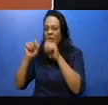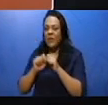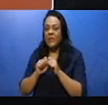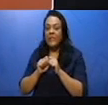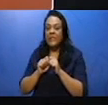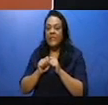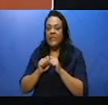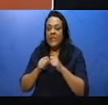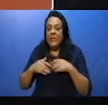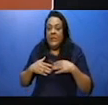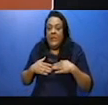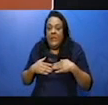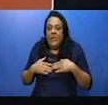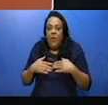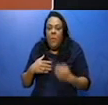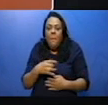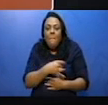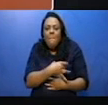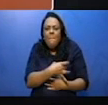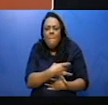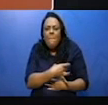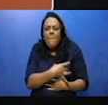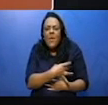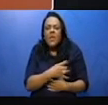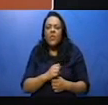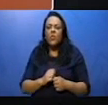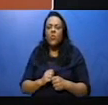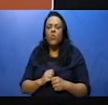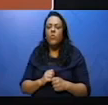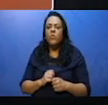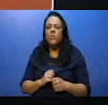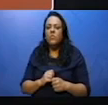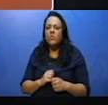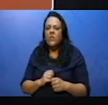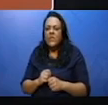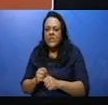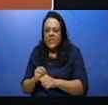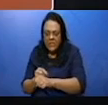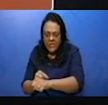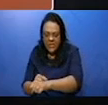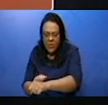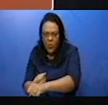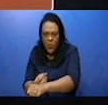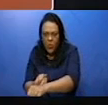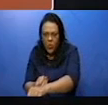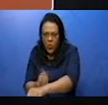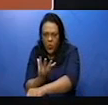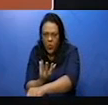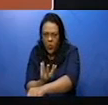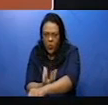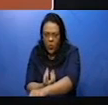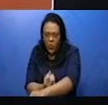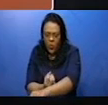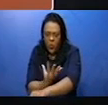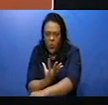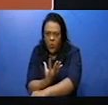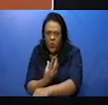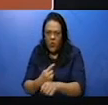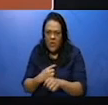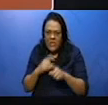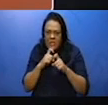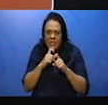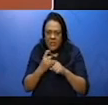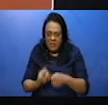espanto, grande medo. Horror significa arrepio dos cabelos, tremor ou frio do corpo, por